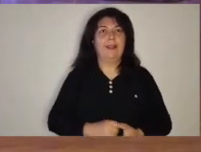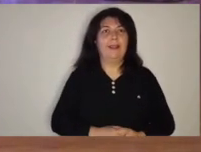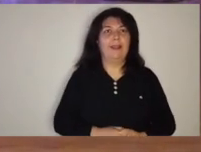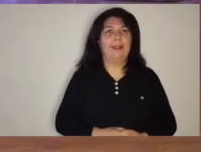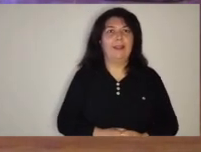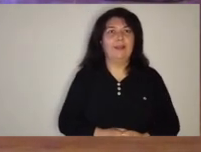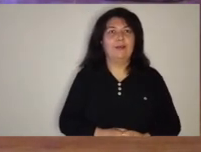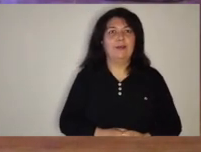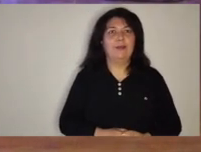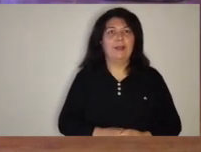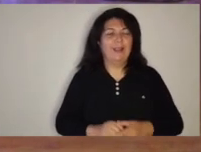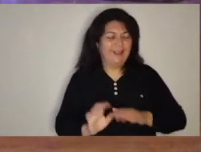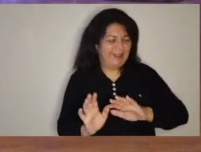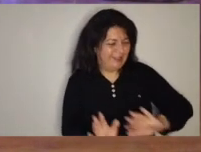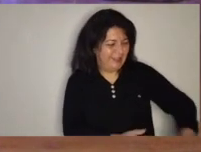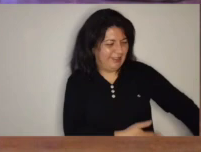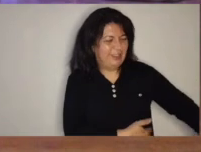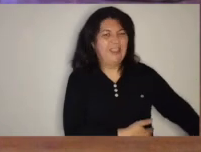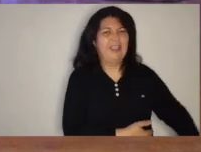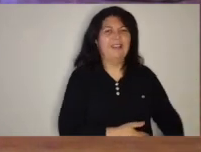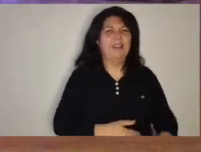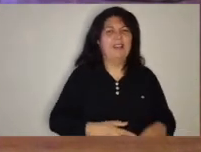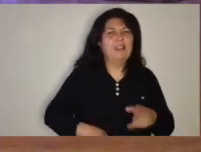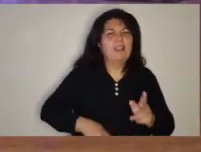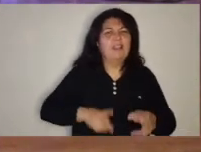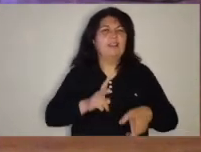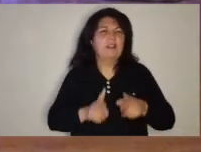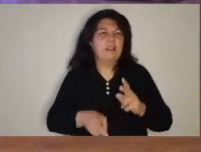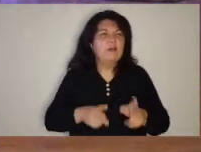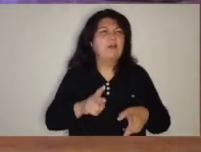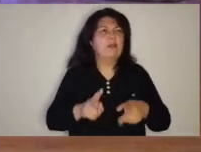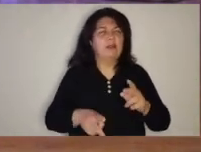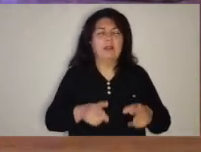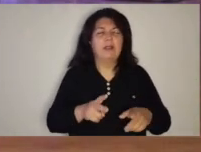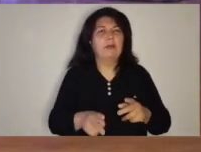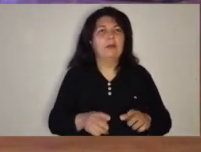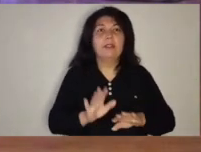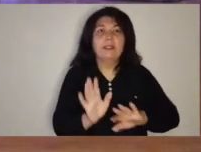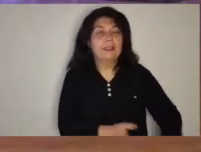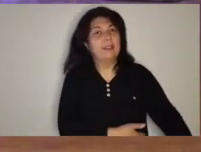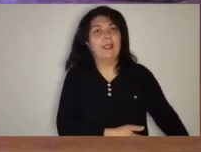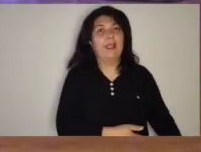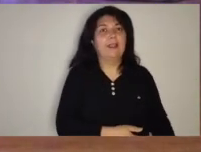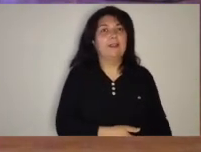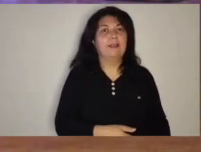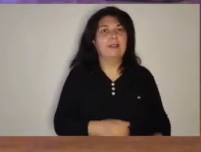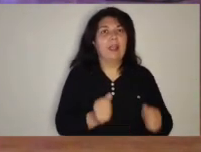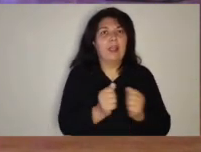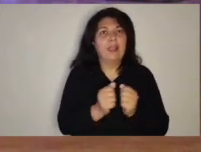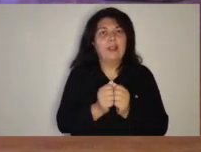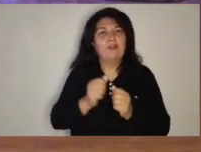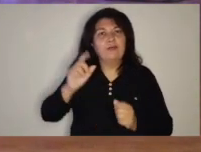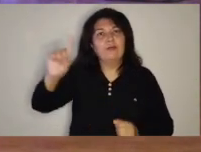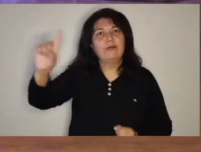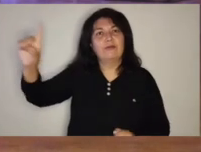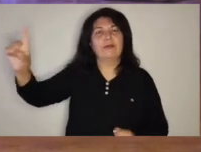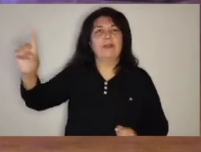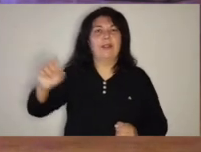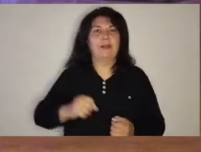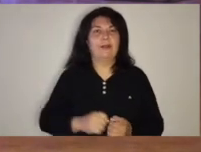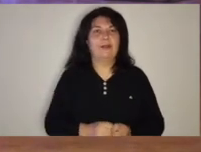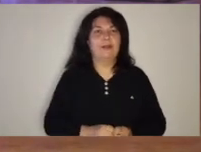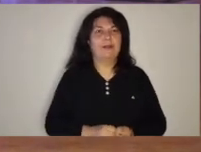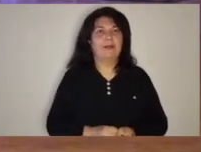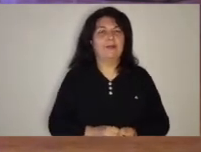modo automático e começa a viver uma vida de forma intencional. O salmista Moisés fala no